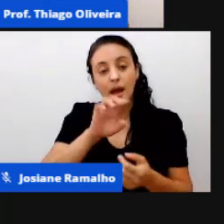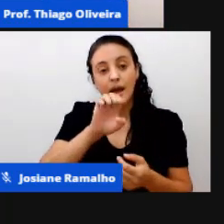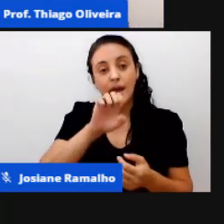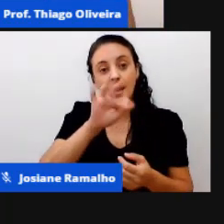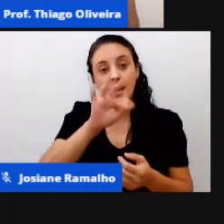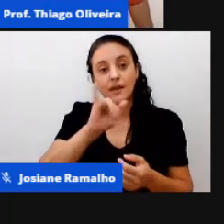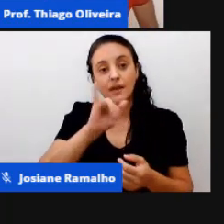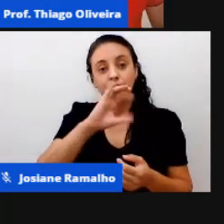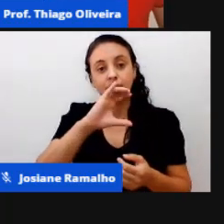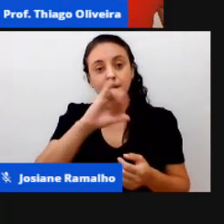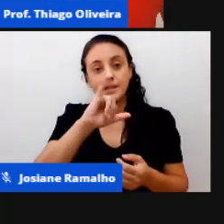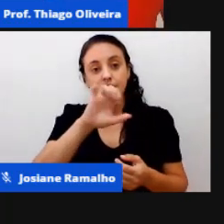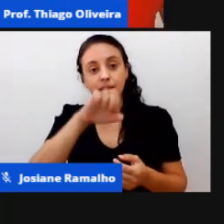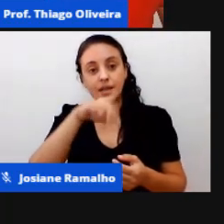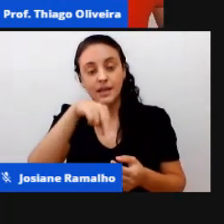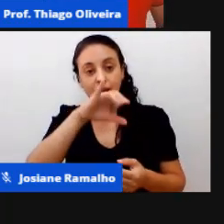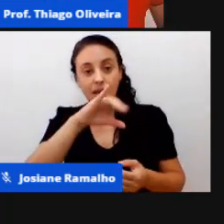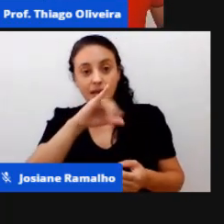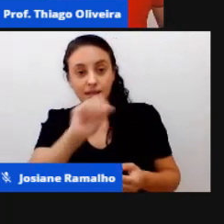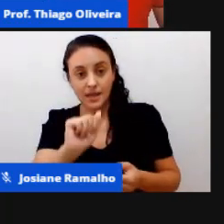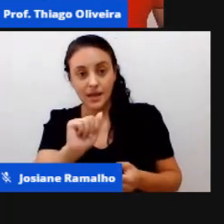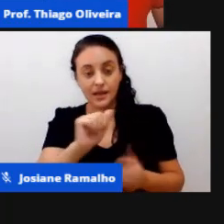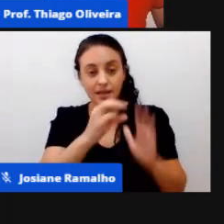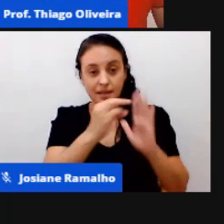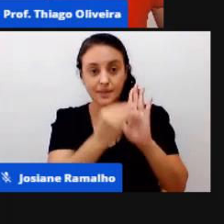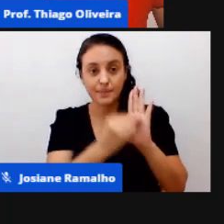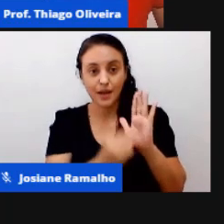por metodologias ativas.